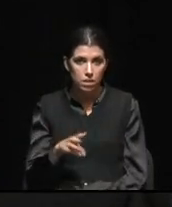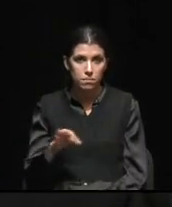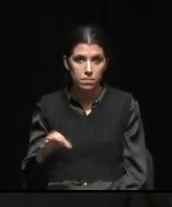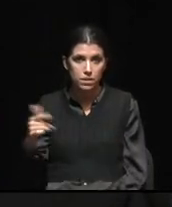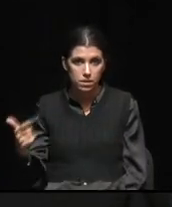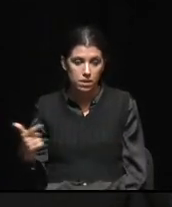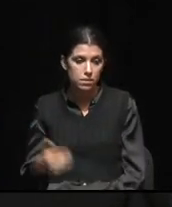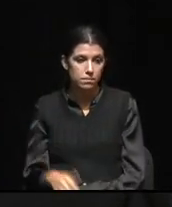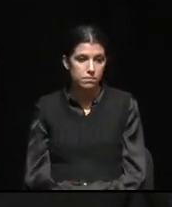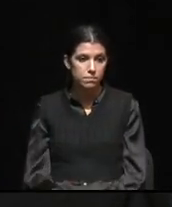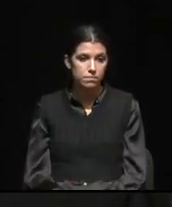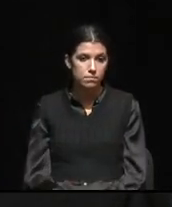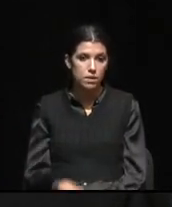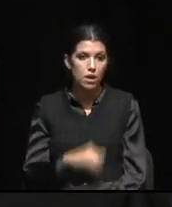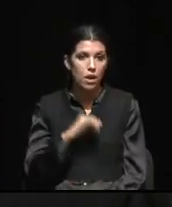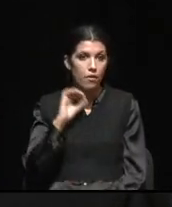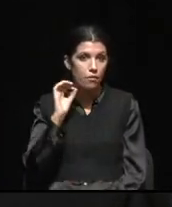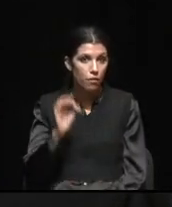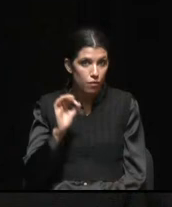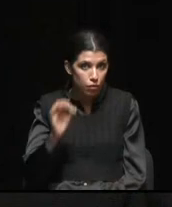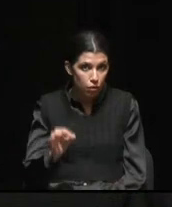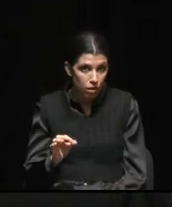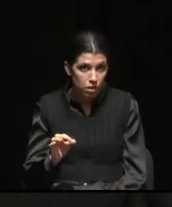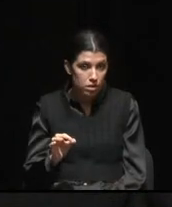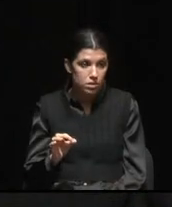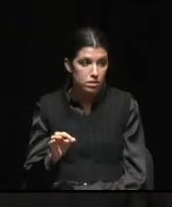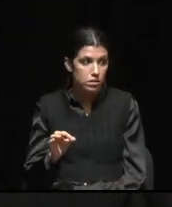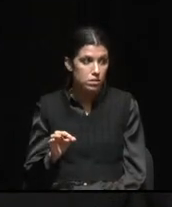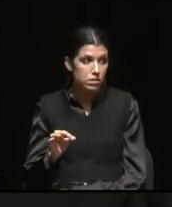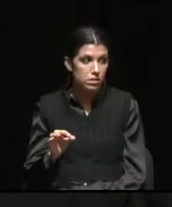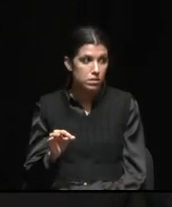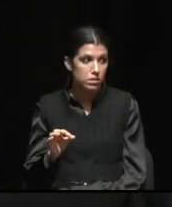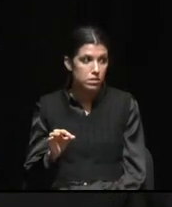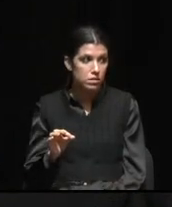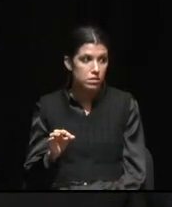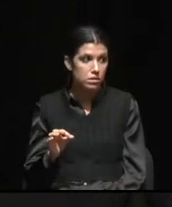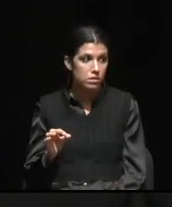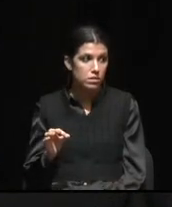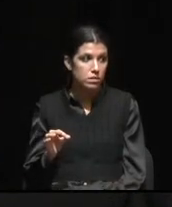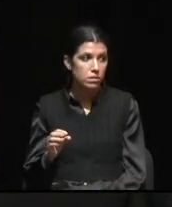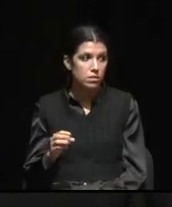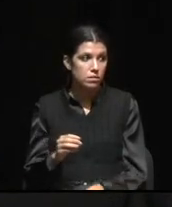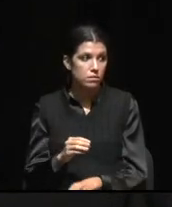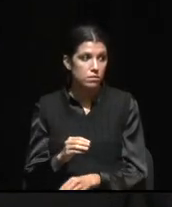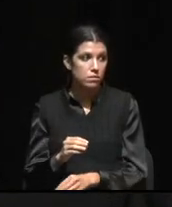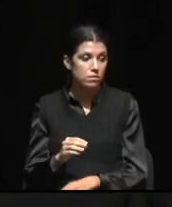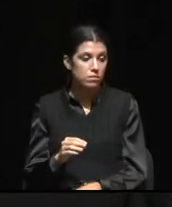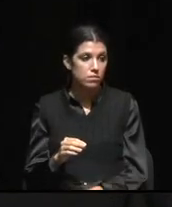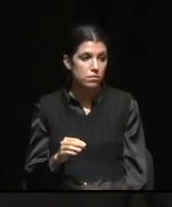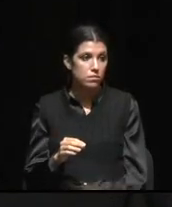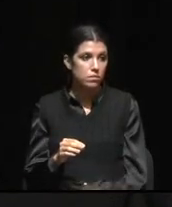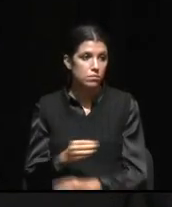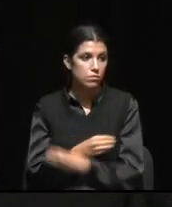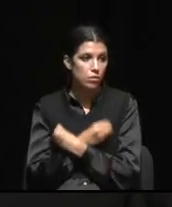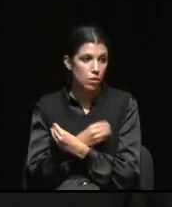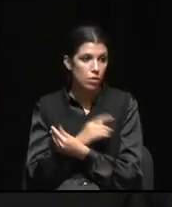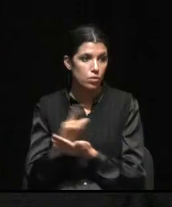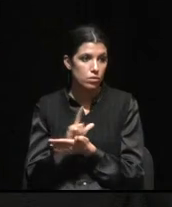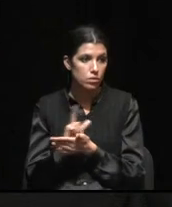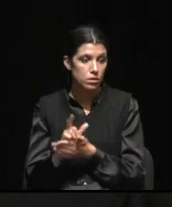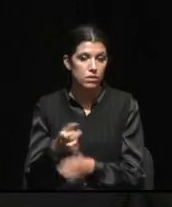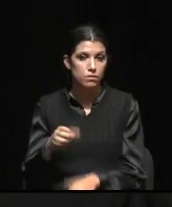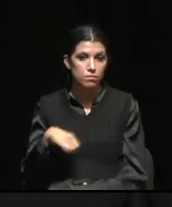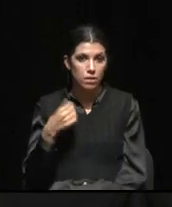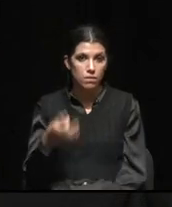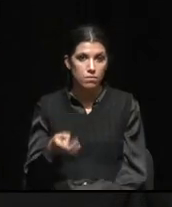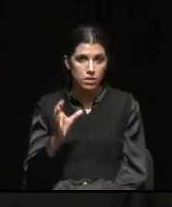mpt quem vota a favor bloco livre pev